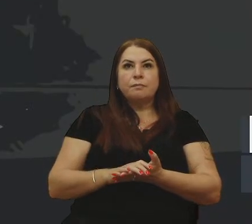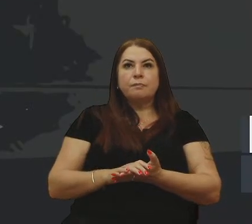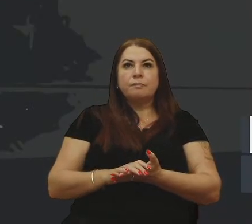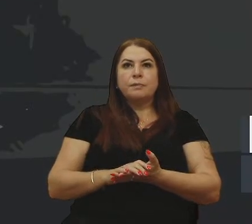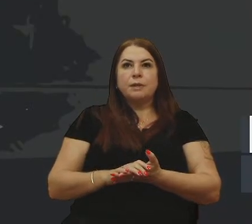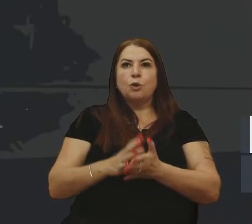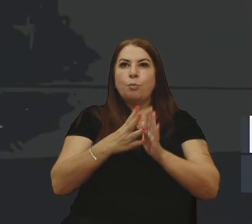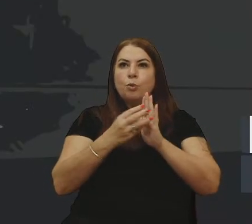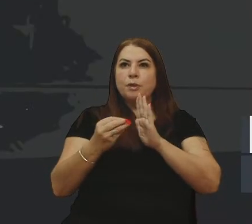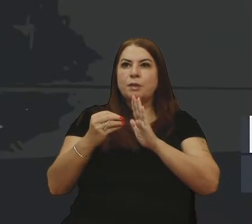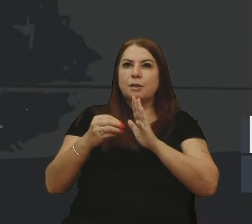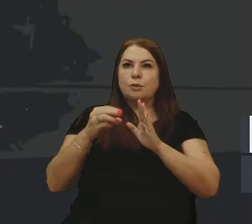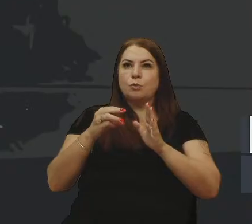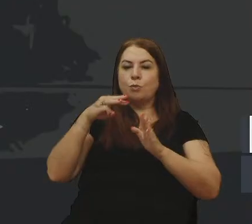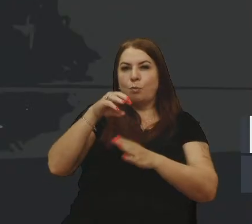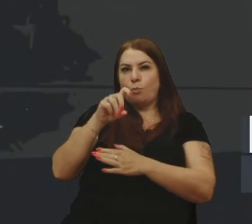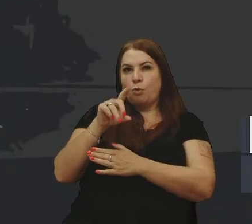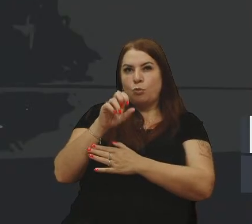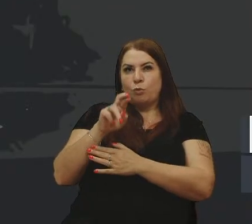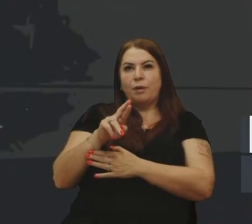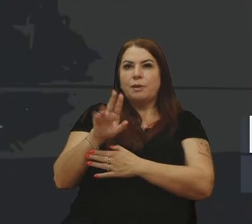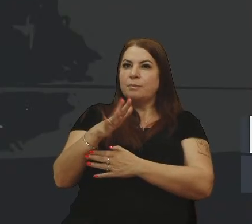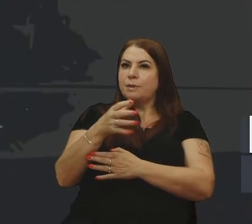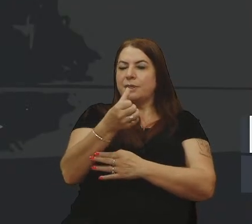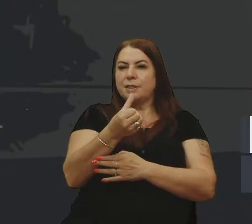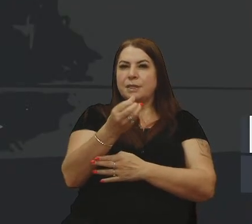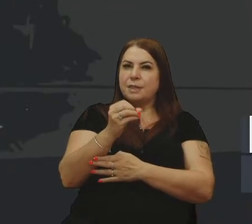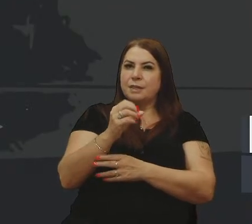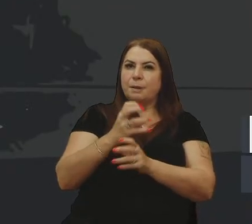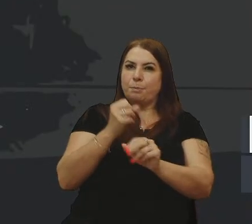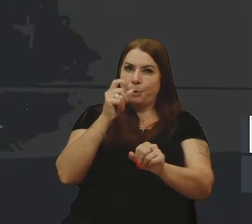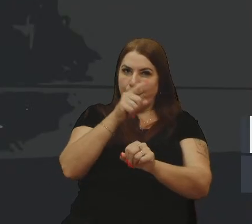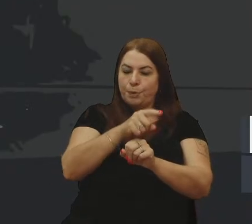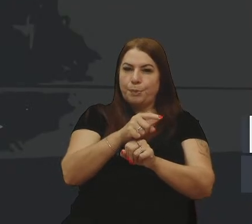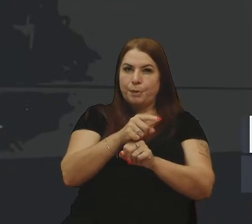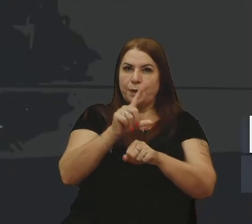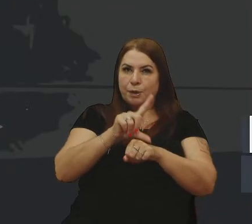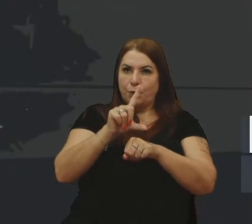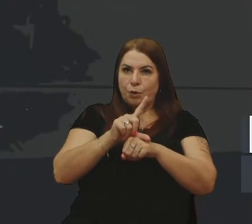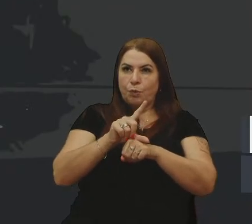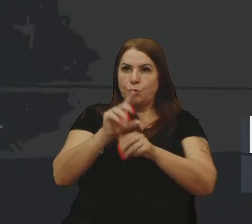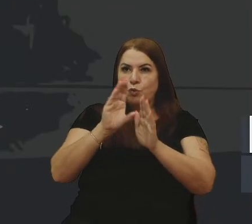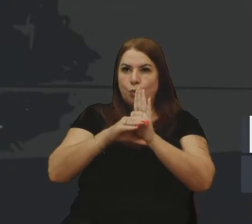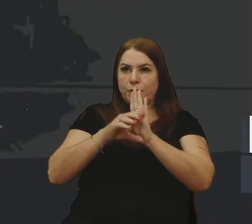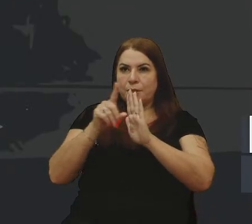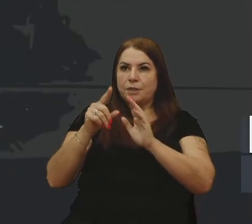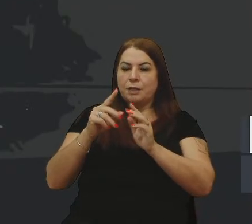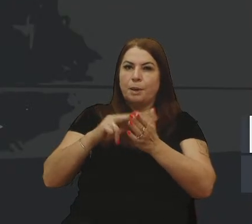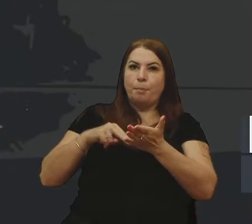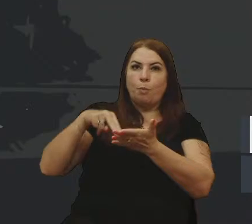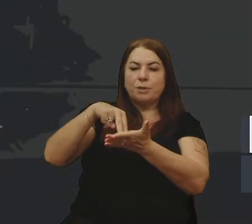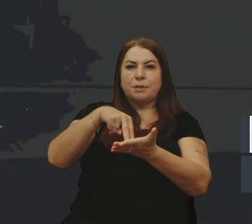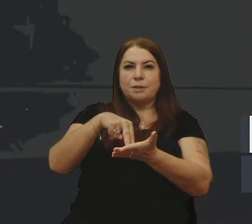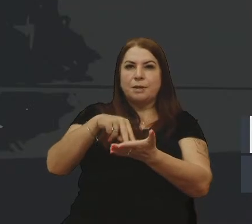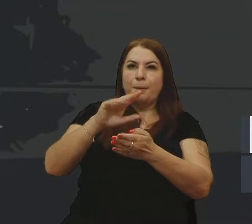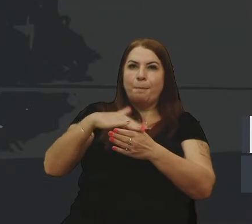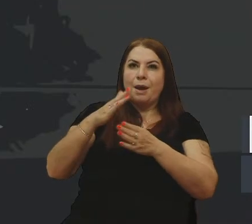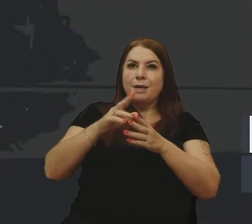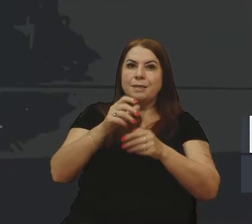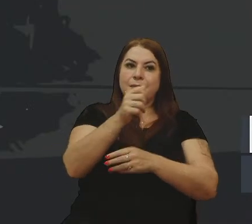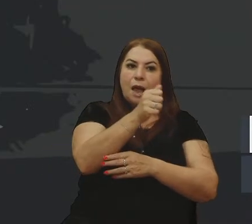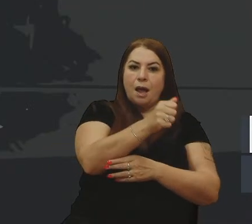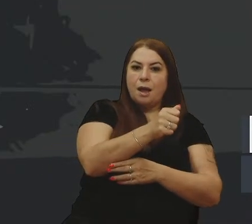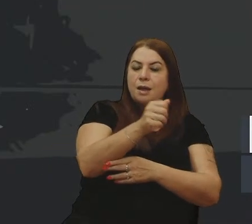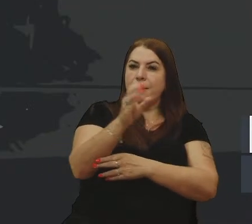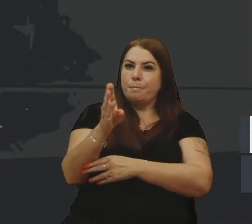no modelo modular, a gente está estimando que ele vai ficar em torno de 60 mil de faturamento. E a loja Conceito, a ideia é posicionar ela para um público mais A e B, e com